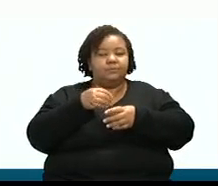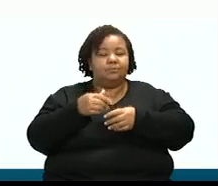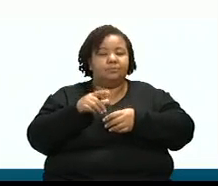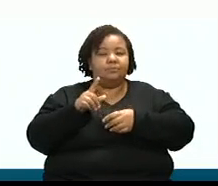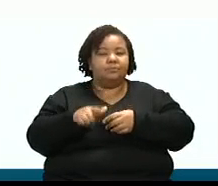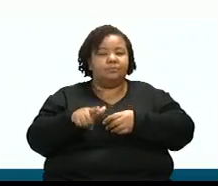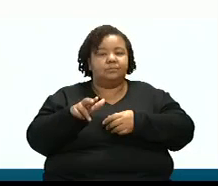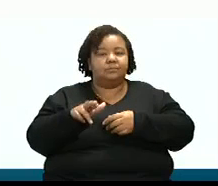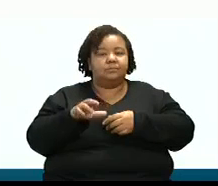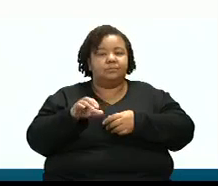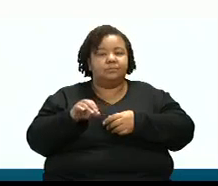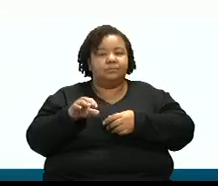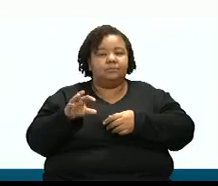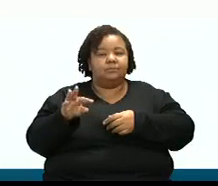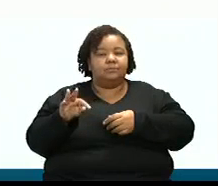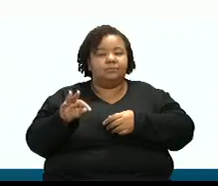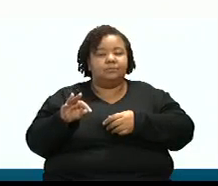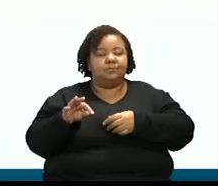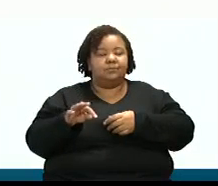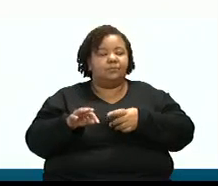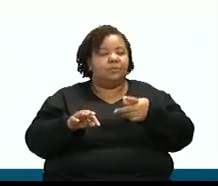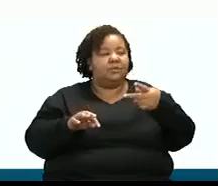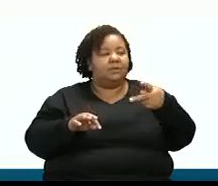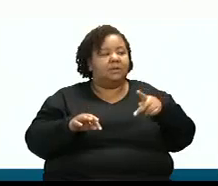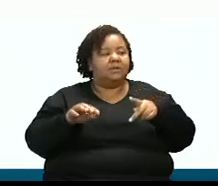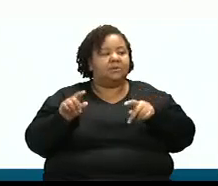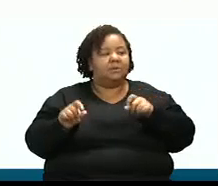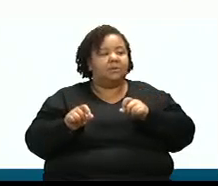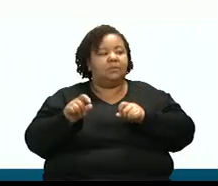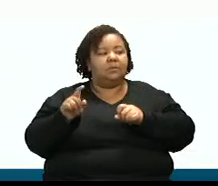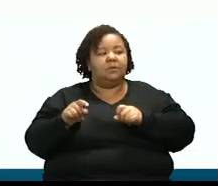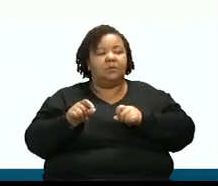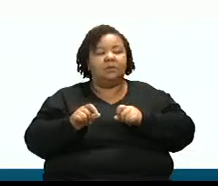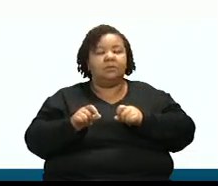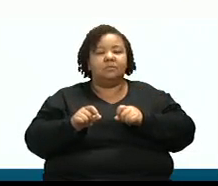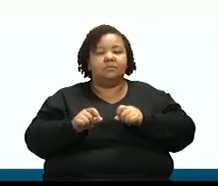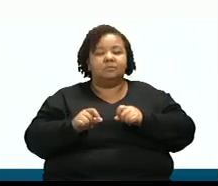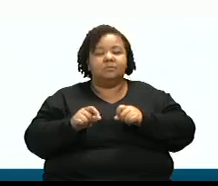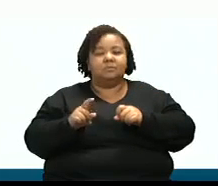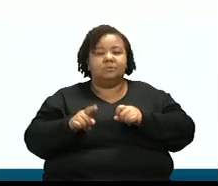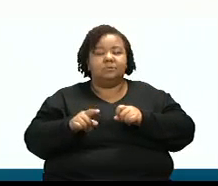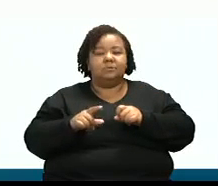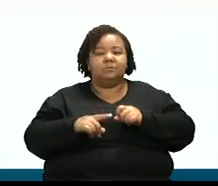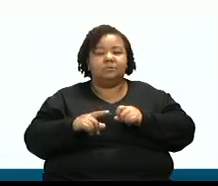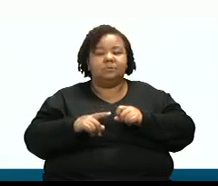do rotacional. E essa expressão é justamente aquela que